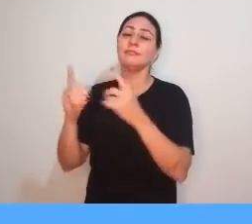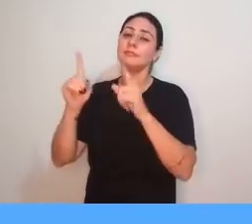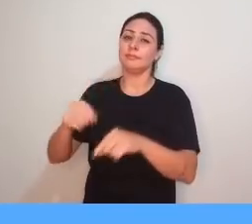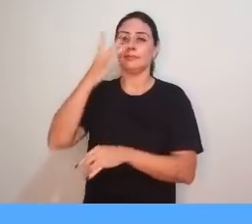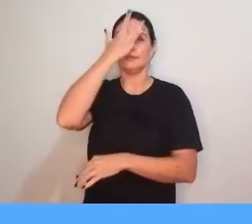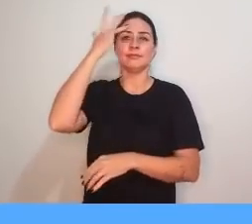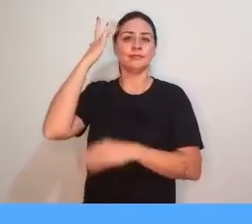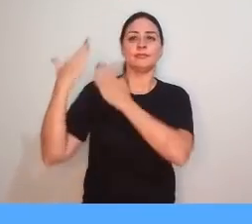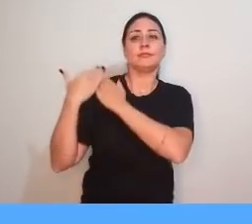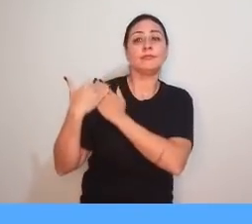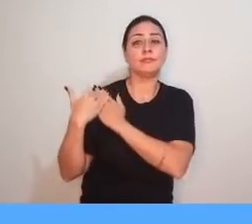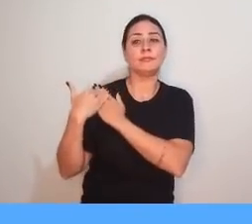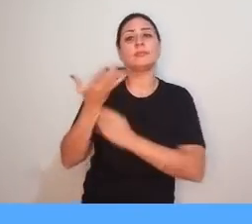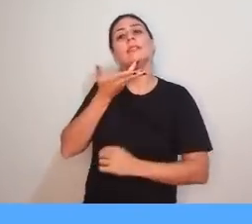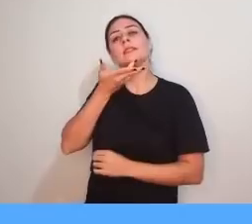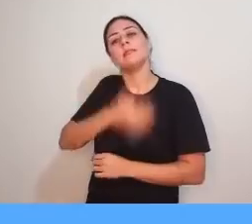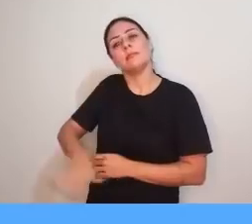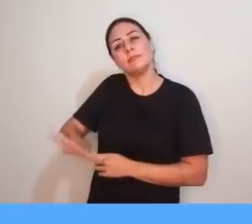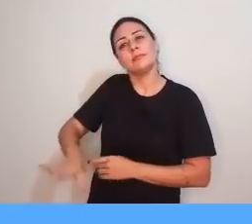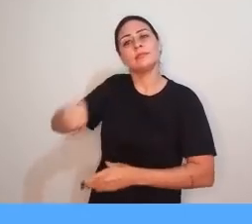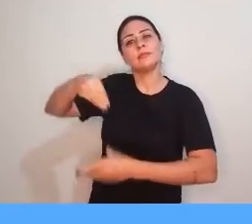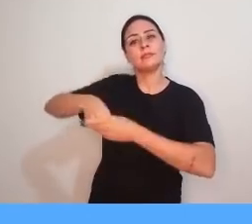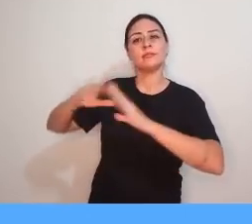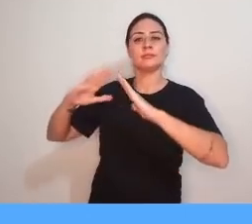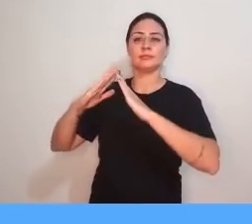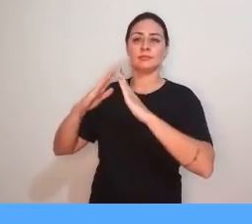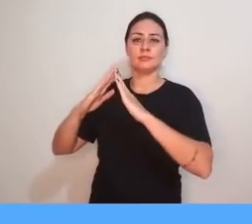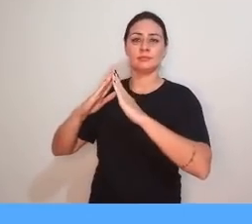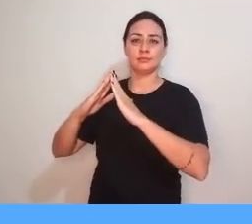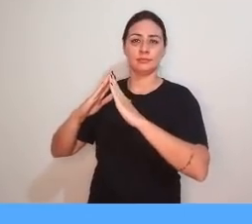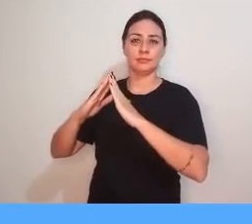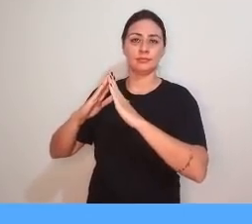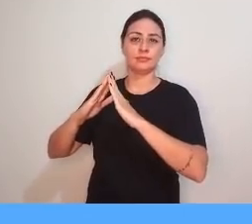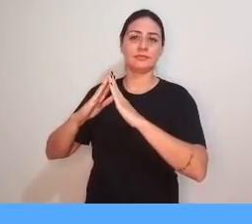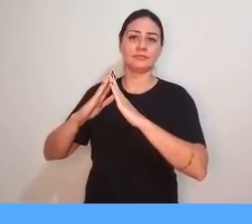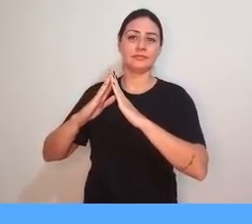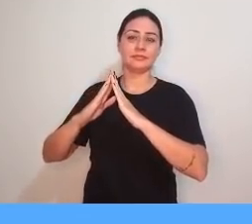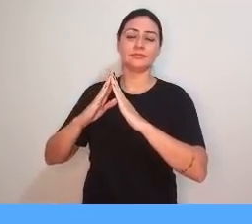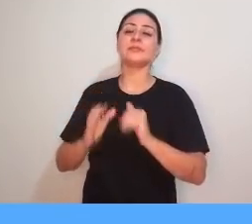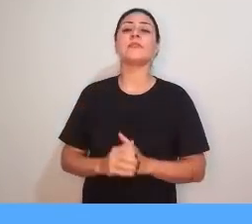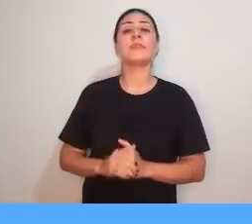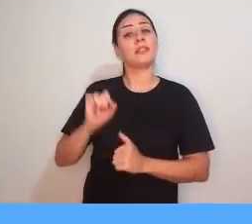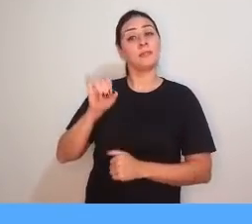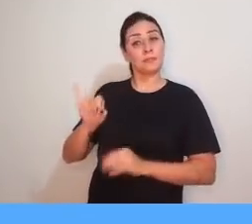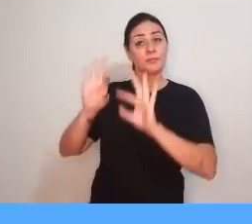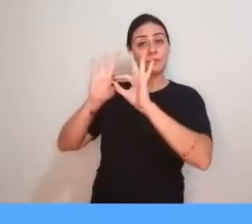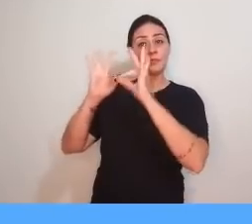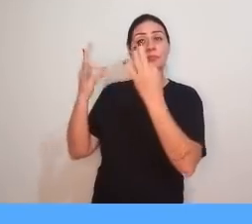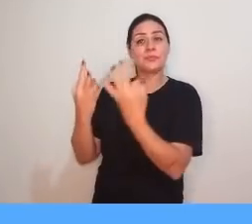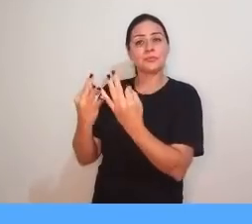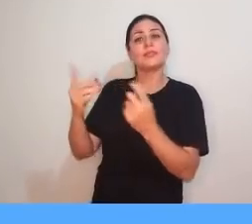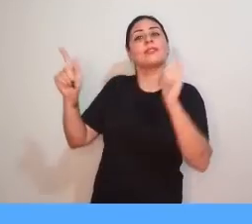criança dentro do espaço da casa dela. Tá? Se a família tiver condição de fazer